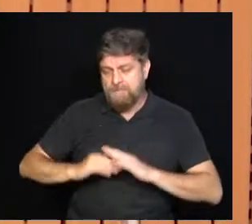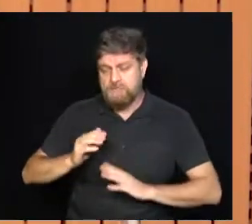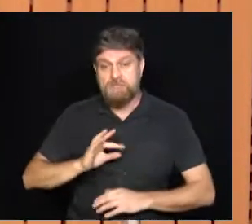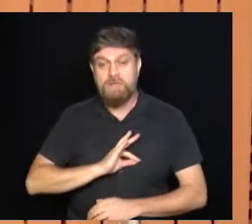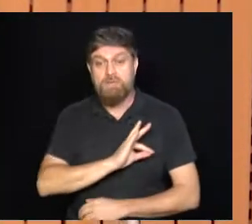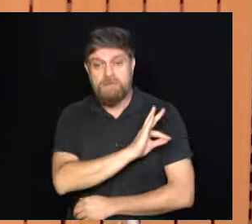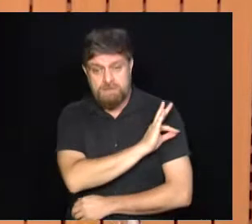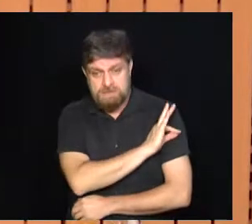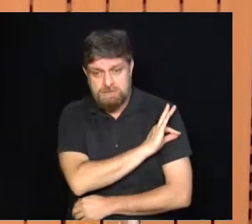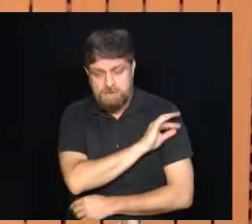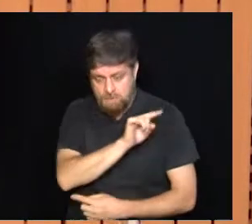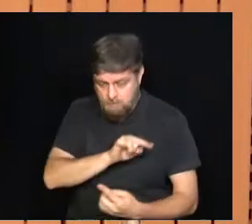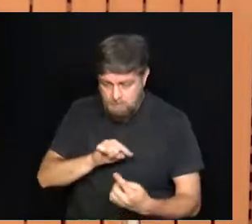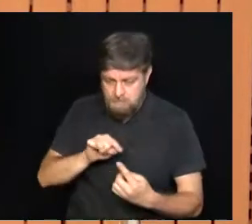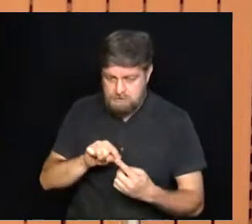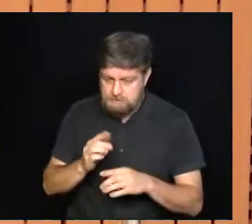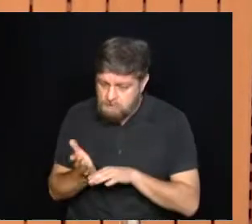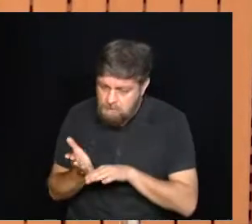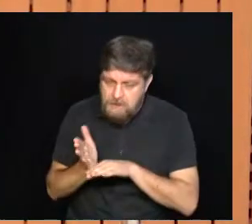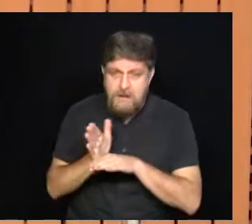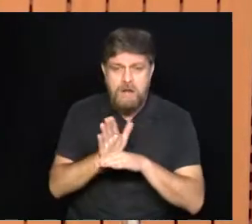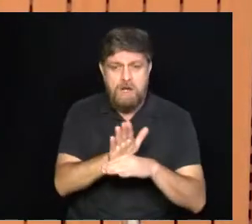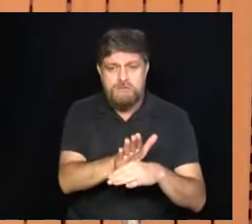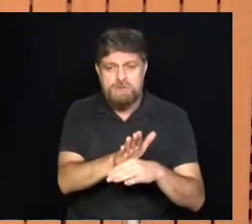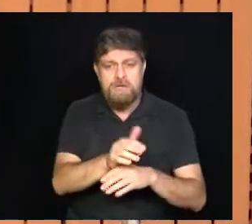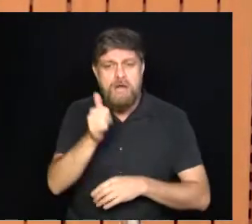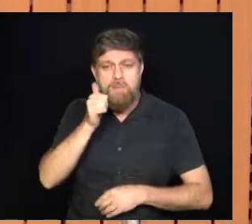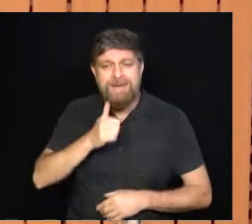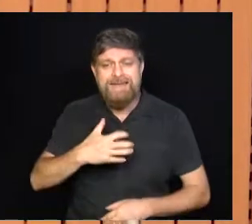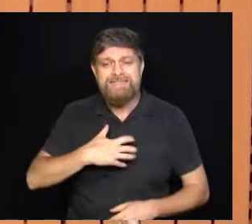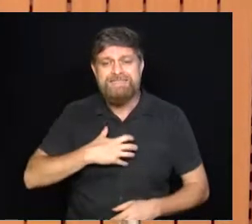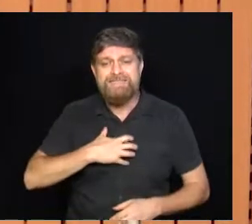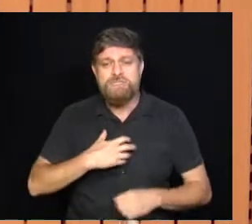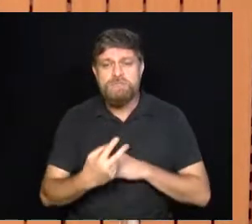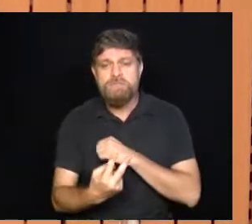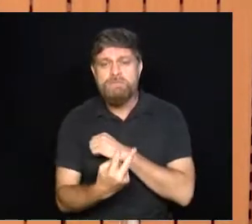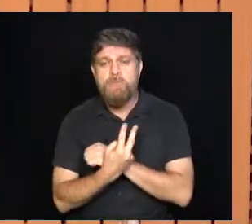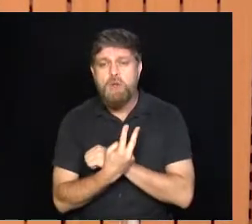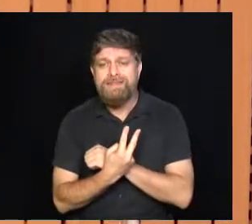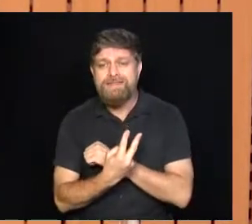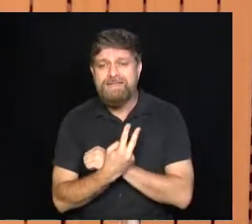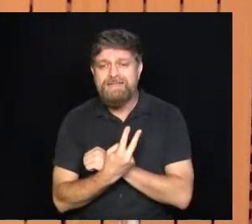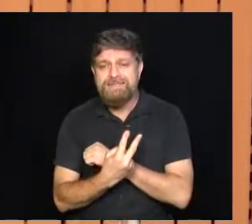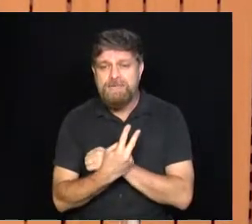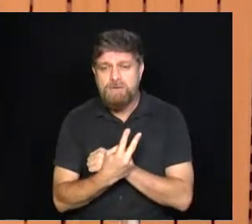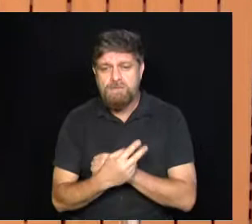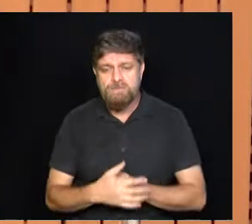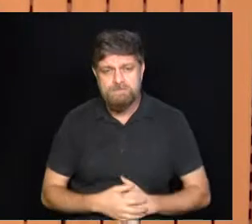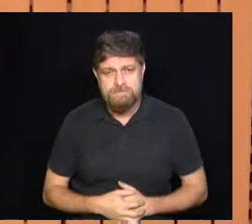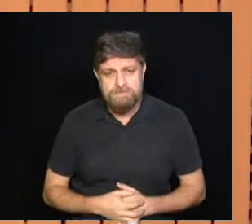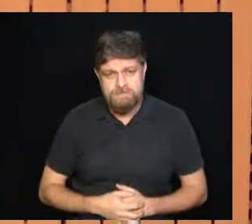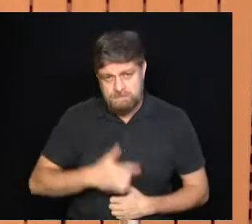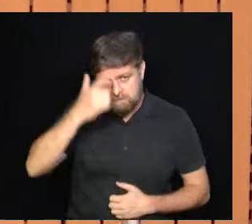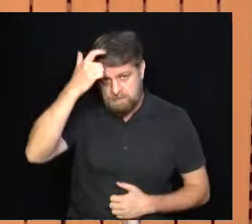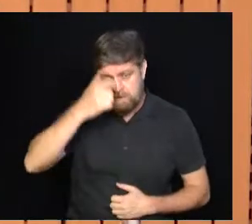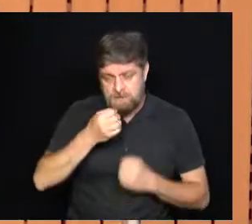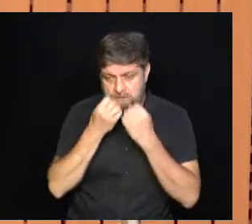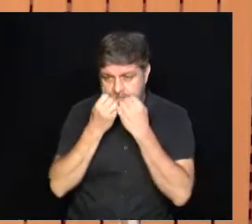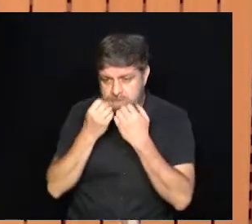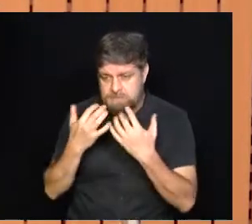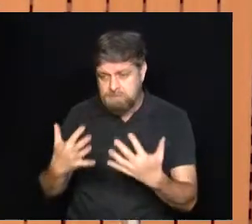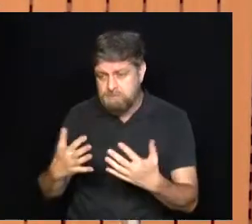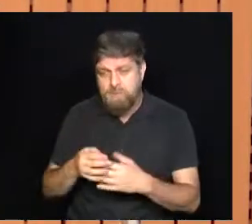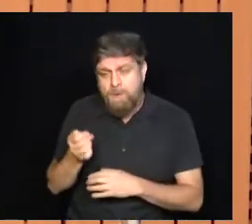fazendo para colaborar e ajudar nessa proteção à mulher. E eu até sou sincero em dizer que eu conheço